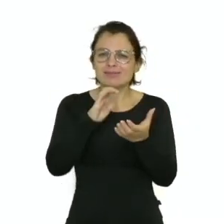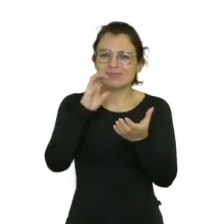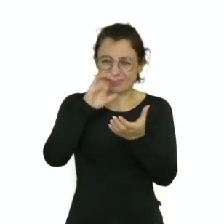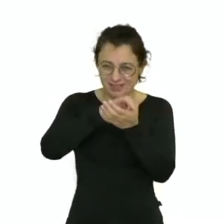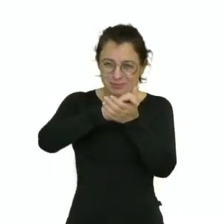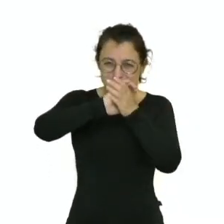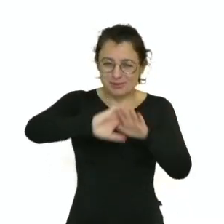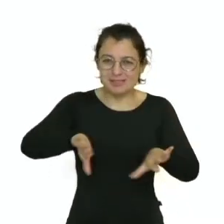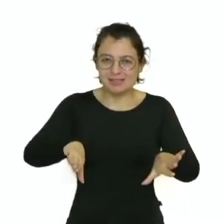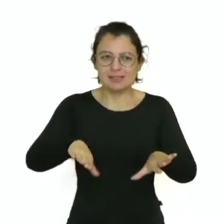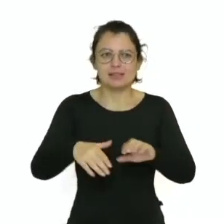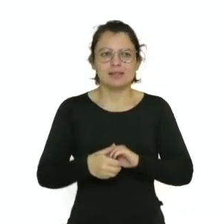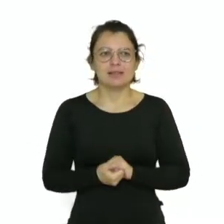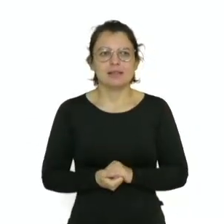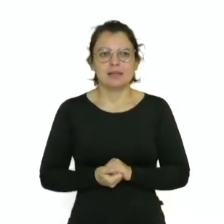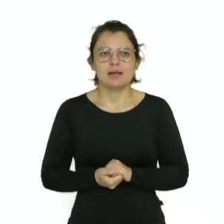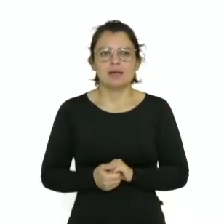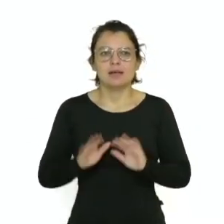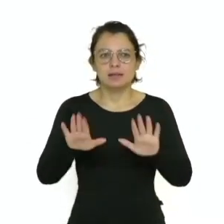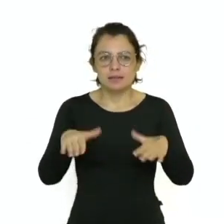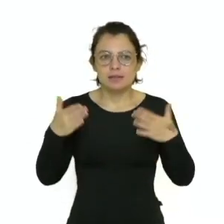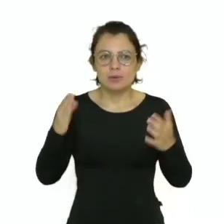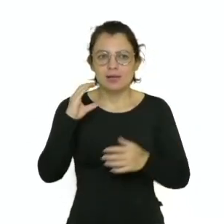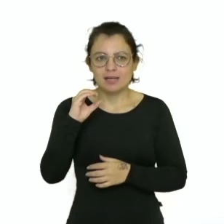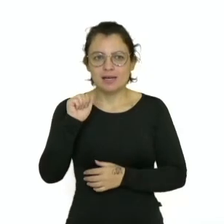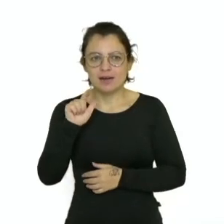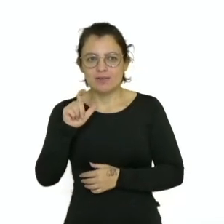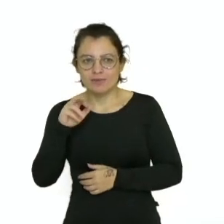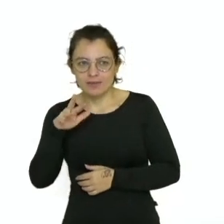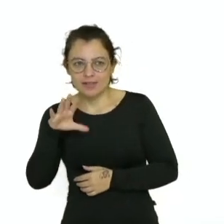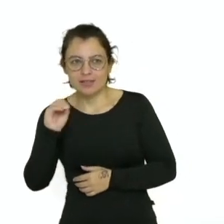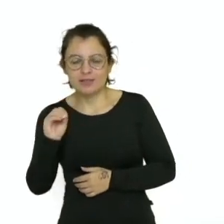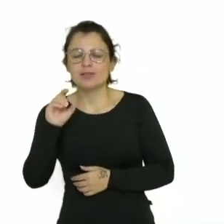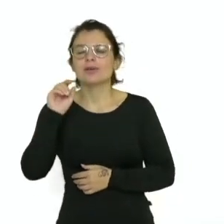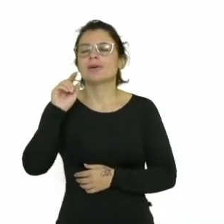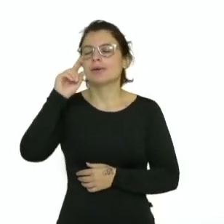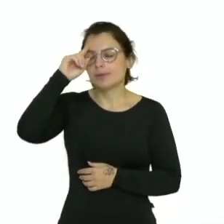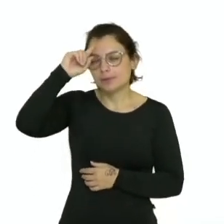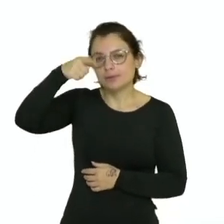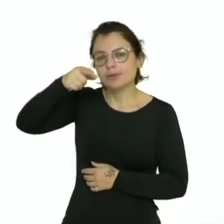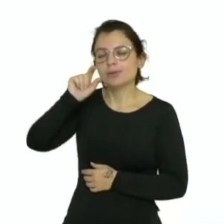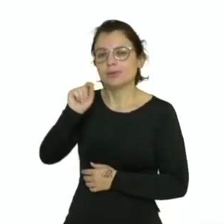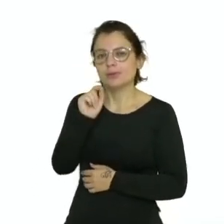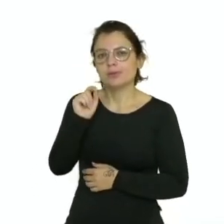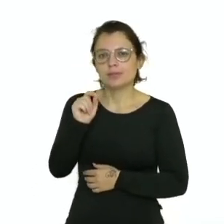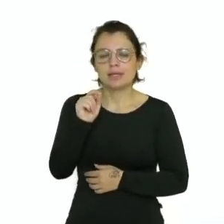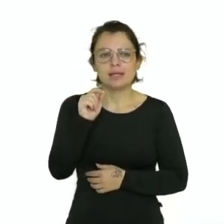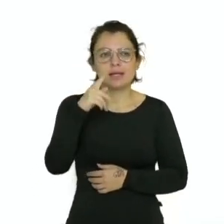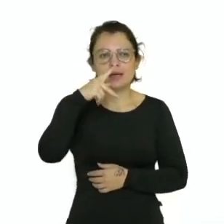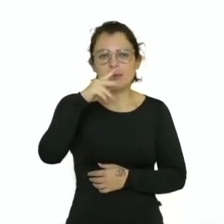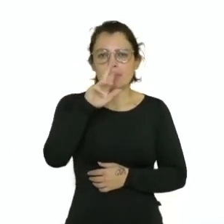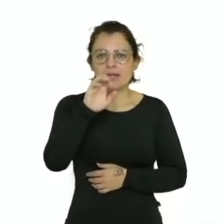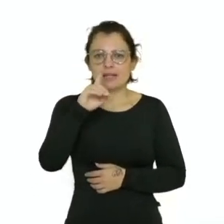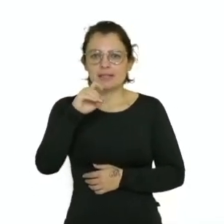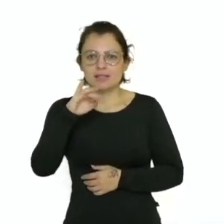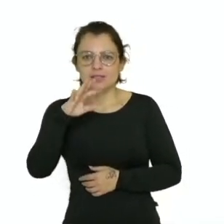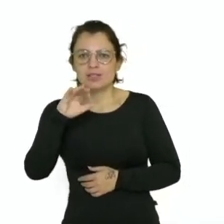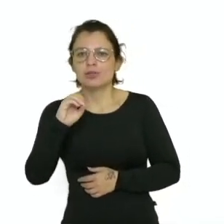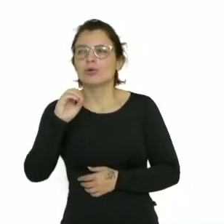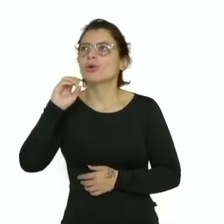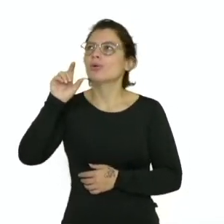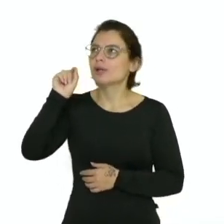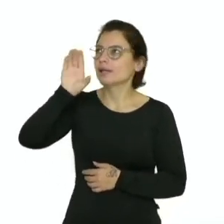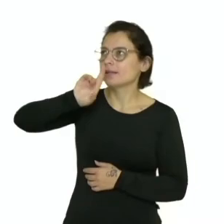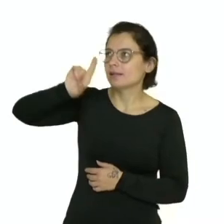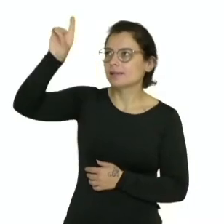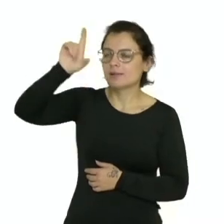Calvino desenvolveu então o princípio da predestinação. Caberia a Deus escolher os fiéis que seriam salvos e assim a riqueza passou